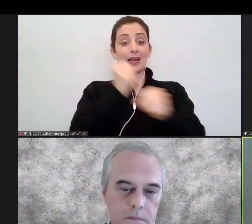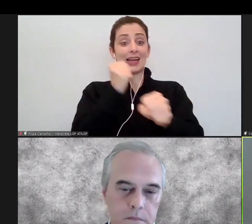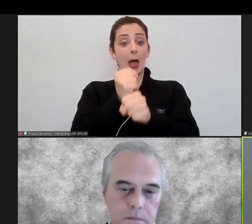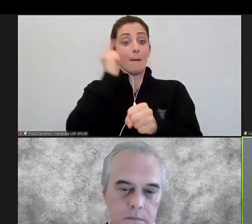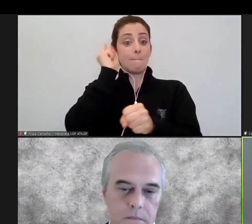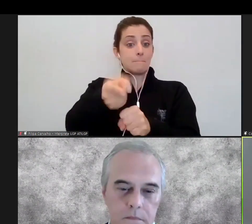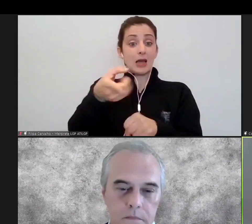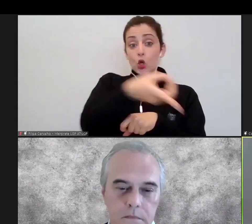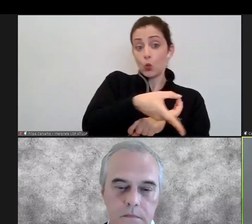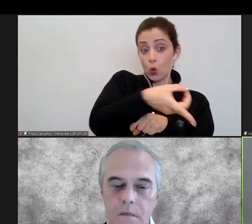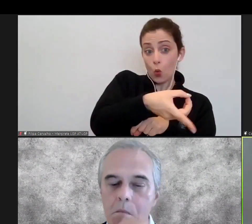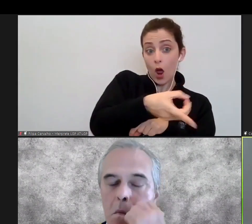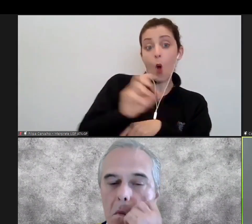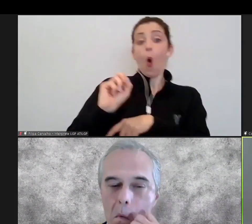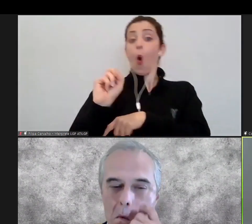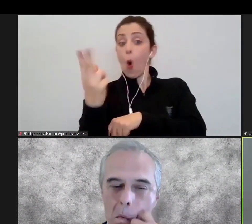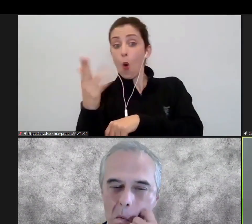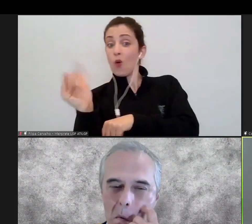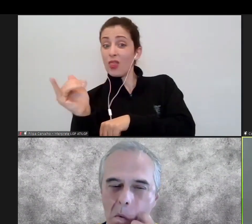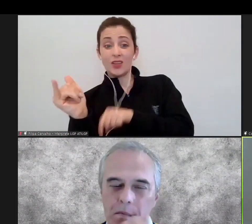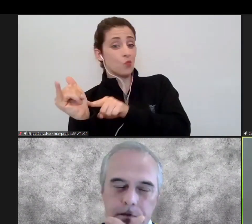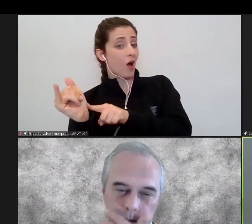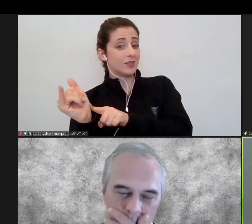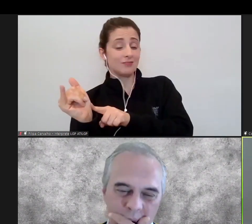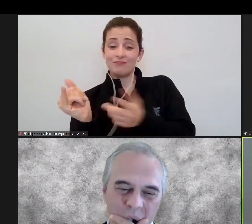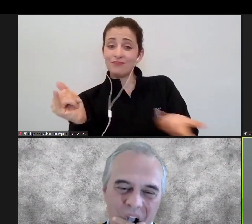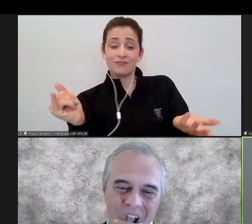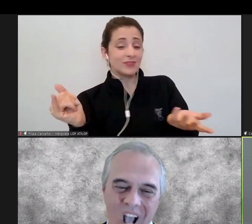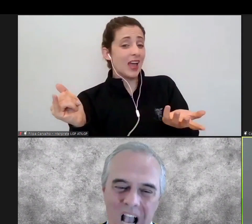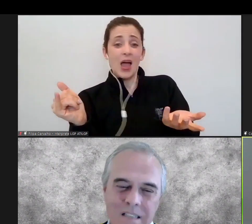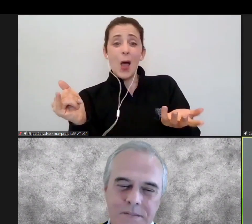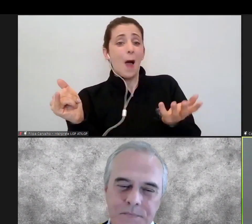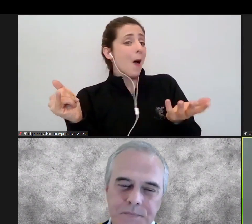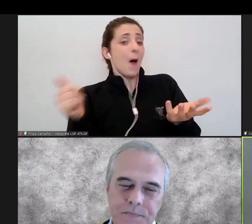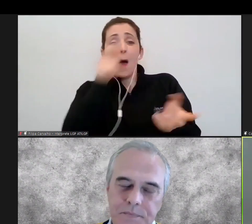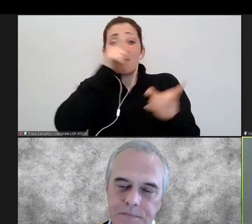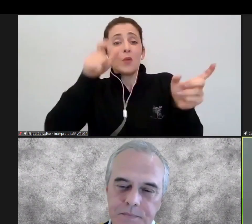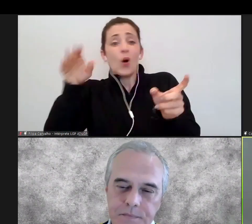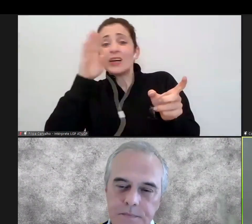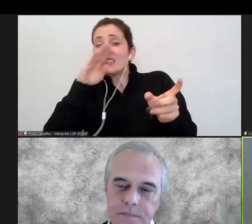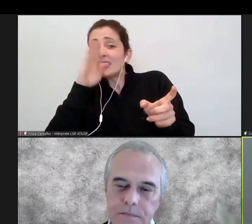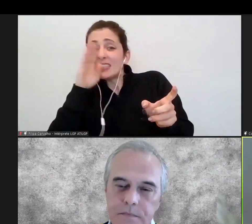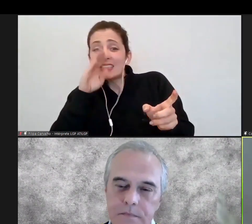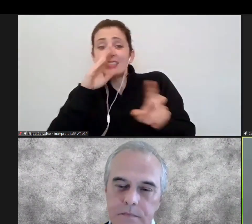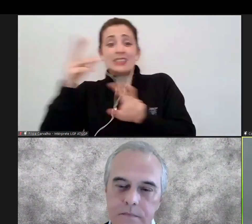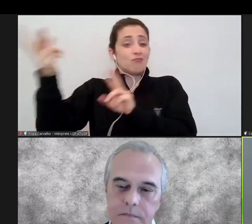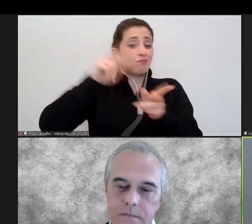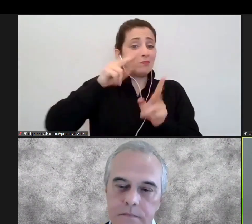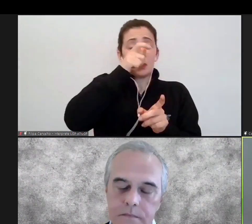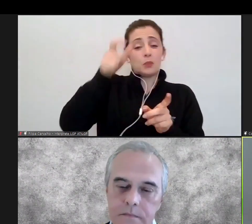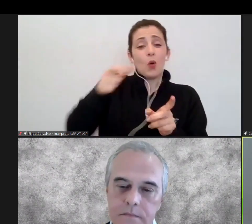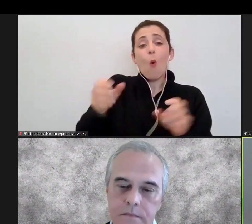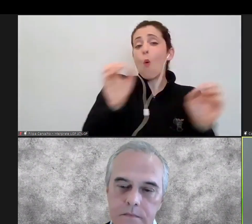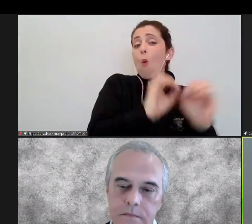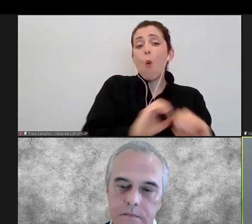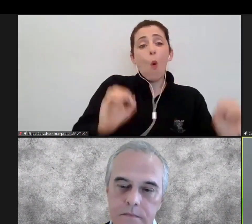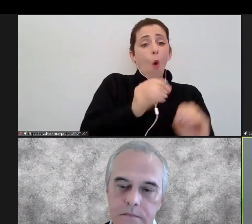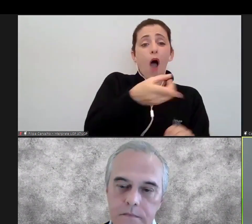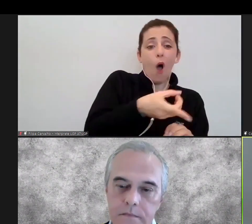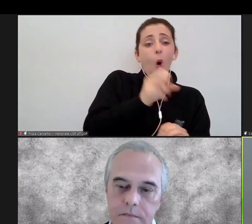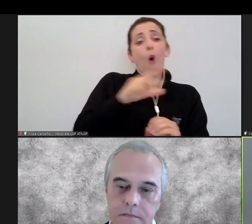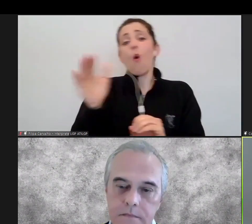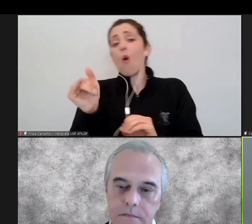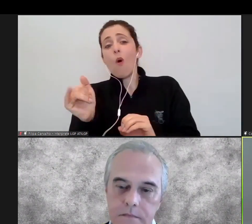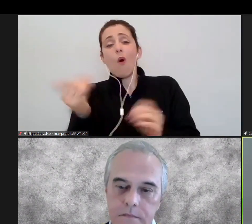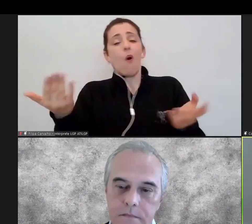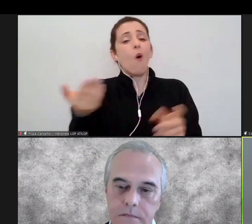ano ou 12º ano de escolaridade, o que faz com que muitas das pessoas que não tenham este nível de escolaridade acabem por ter que integrar trabalhos